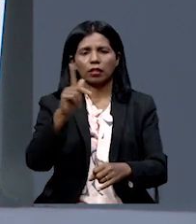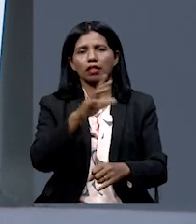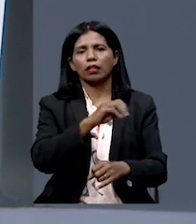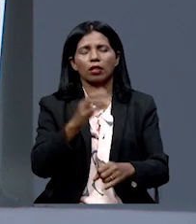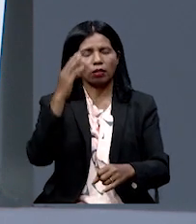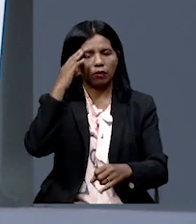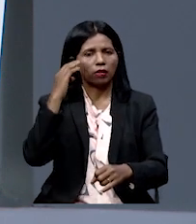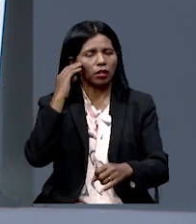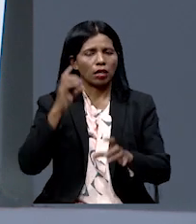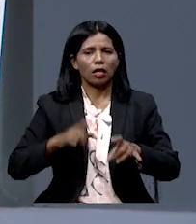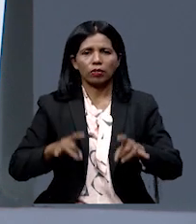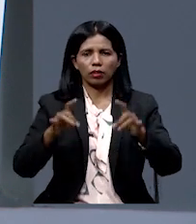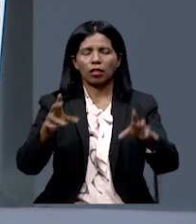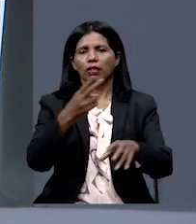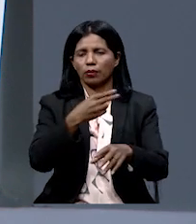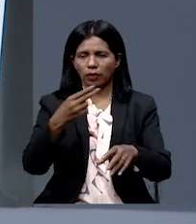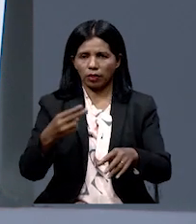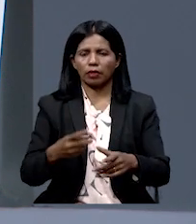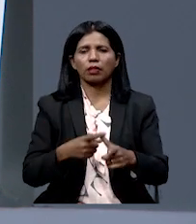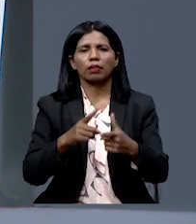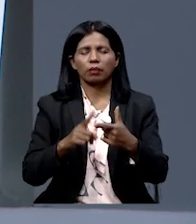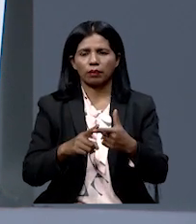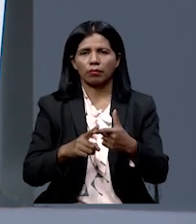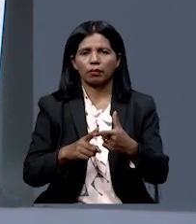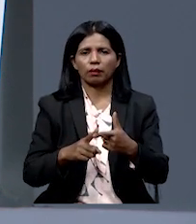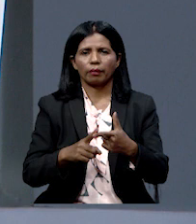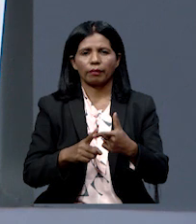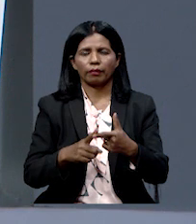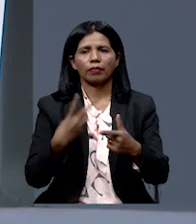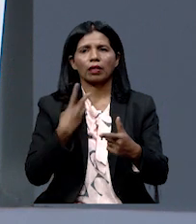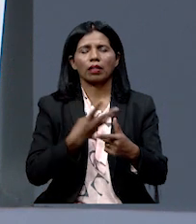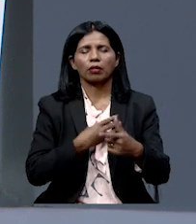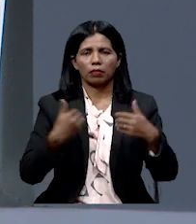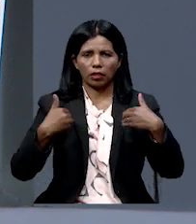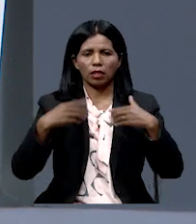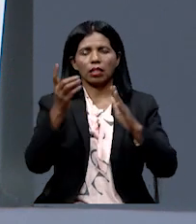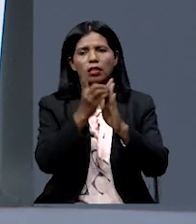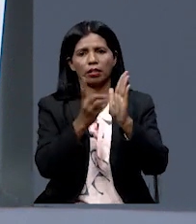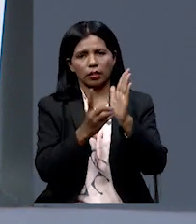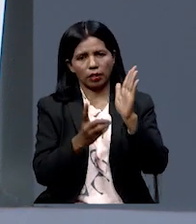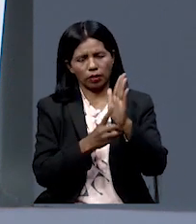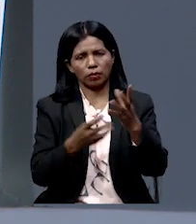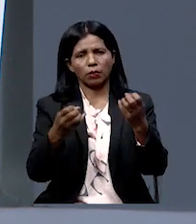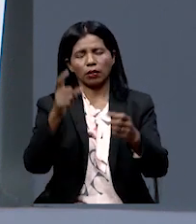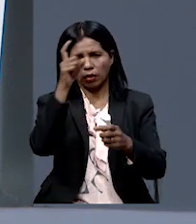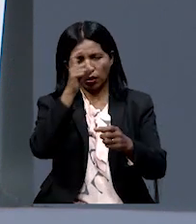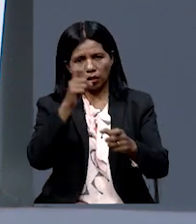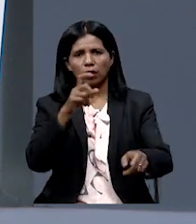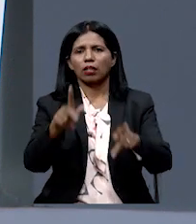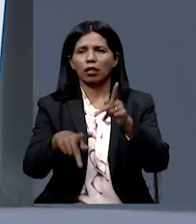Australia Indonesia certamente nomos itamos ia dados lubuk ida kona ba idadi ema sira